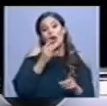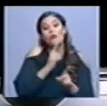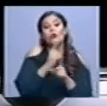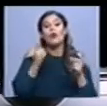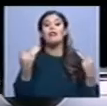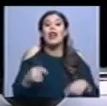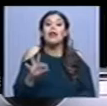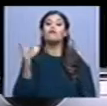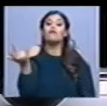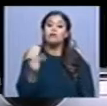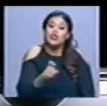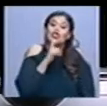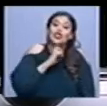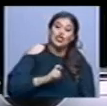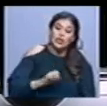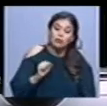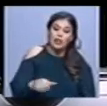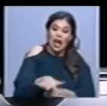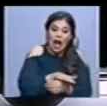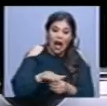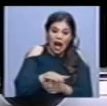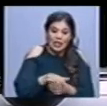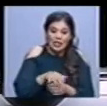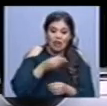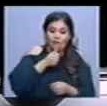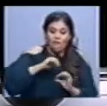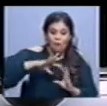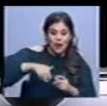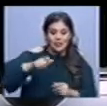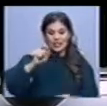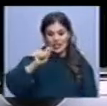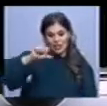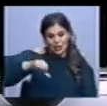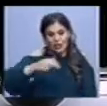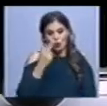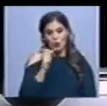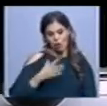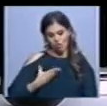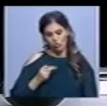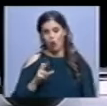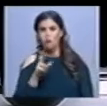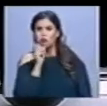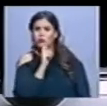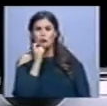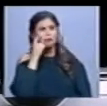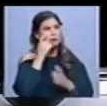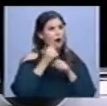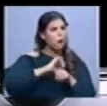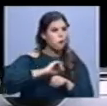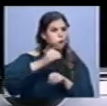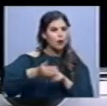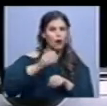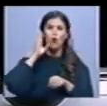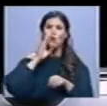gelo, gelo na zona equatorial de Marte. Podemos pensar eventualmente numas camadas de poeira,